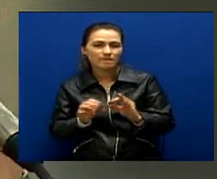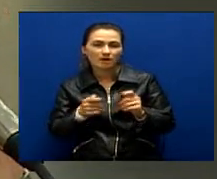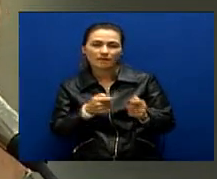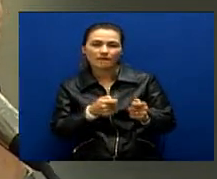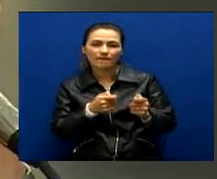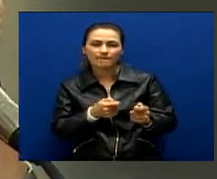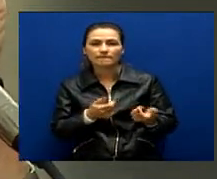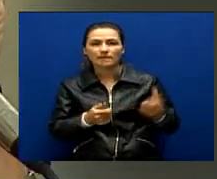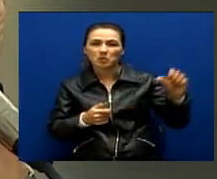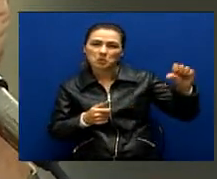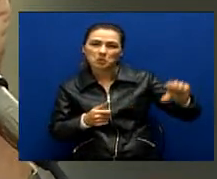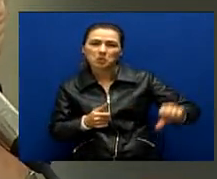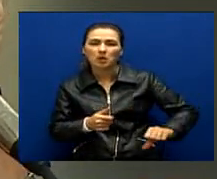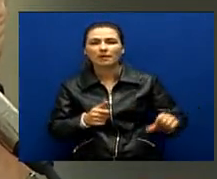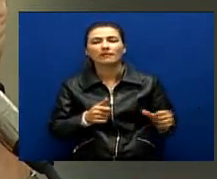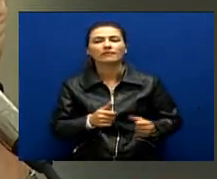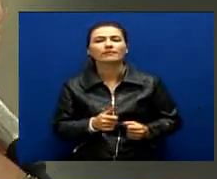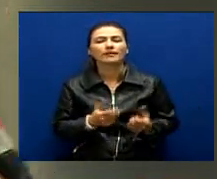pra